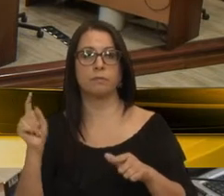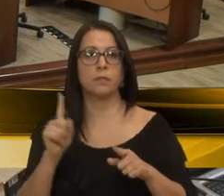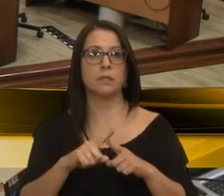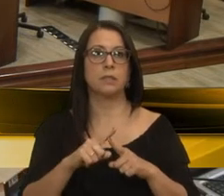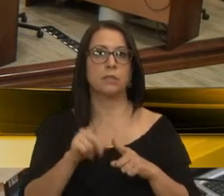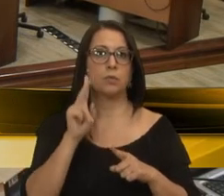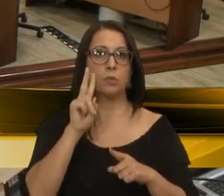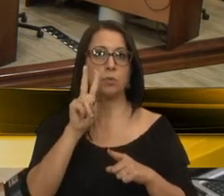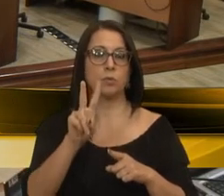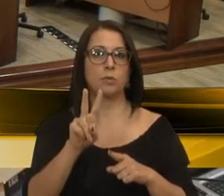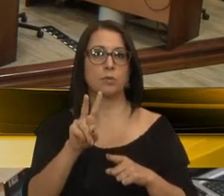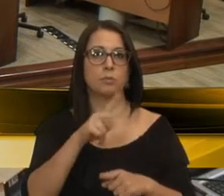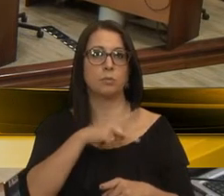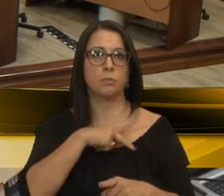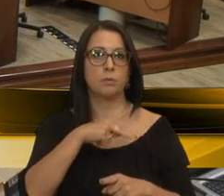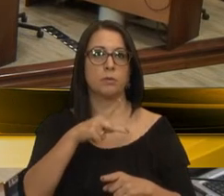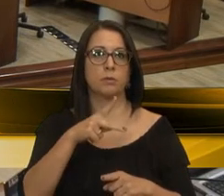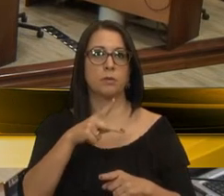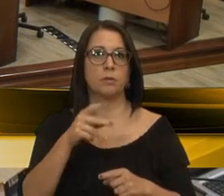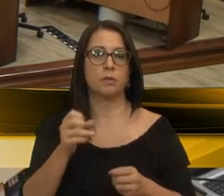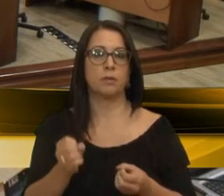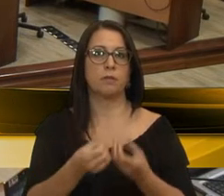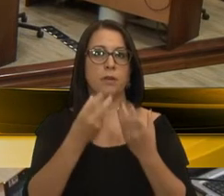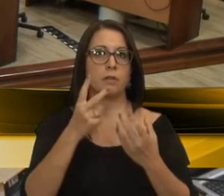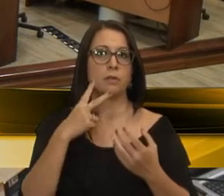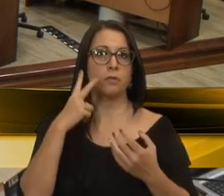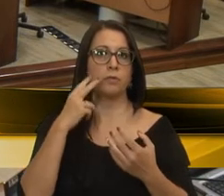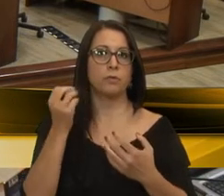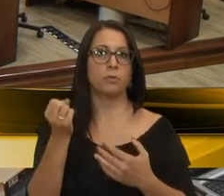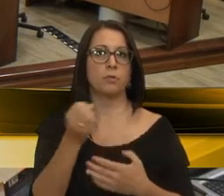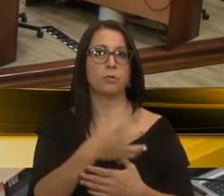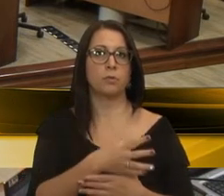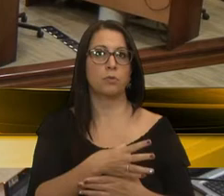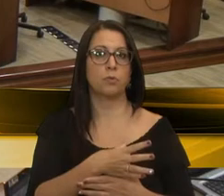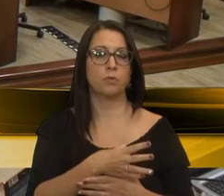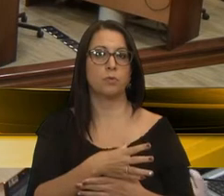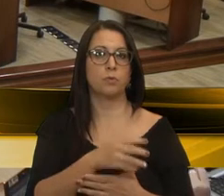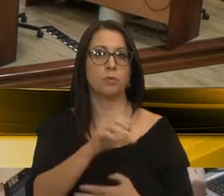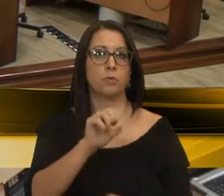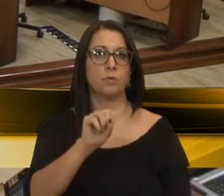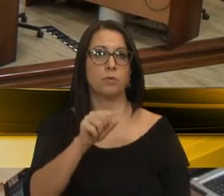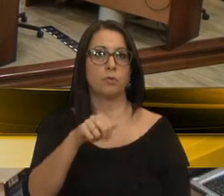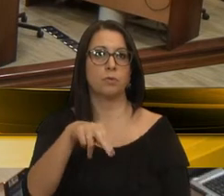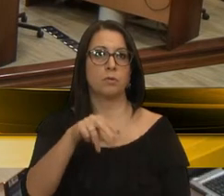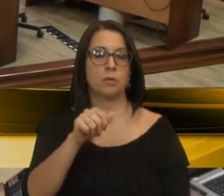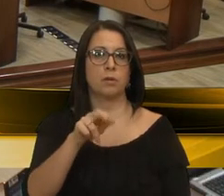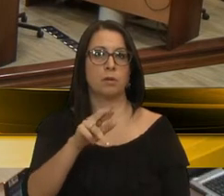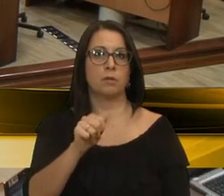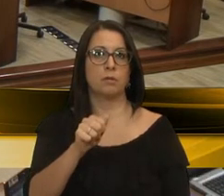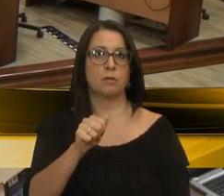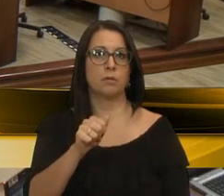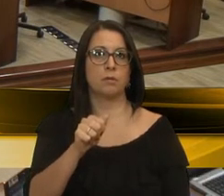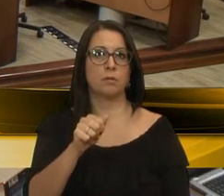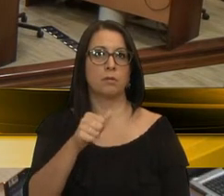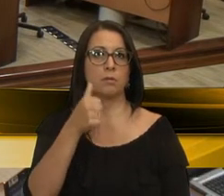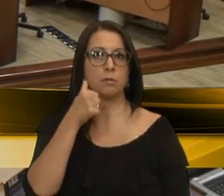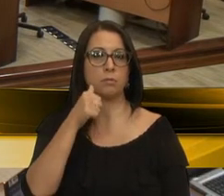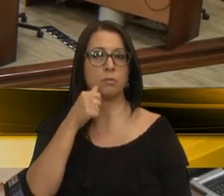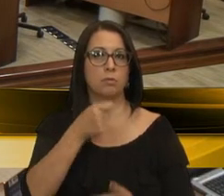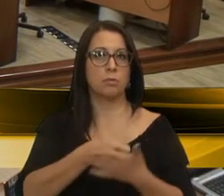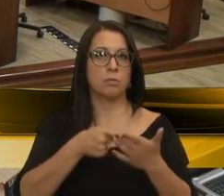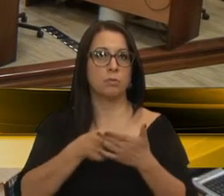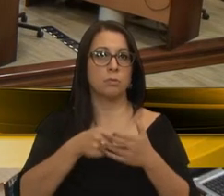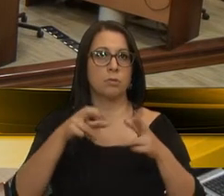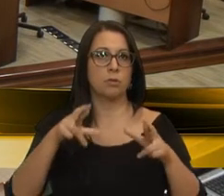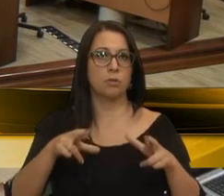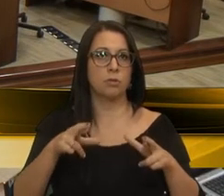Estou olhando justamente para a presidente da festa do Vinho Novo, a Sandra, né, uma grande batalhadora da região de